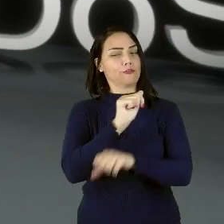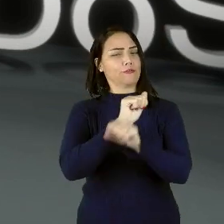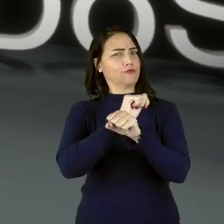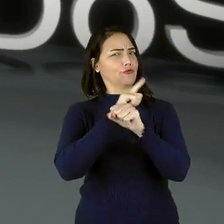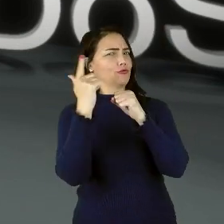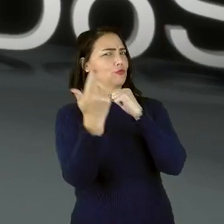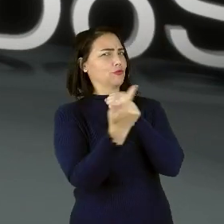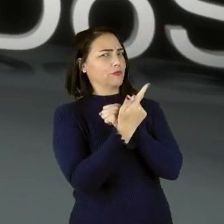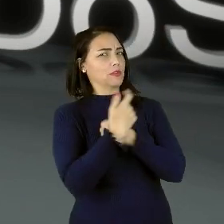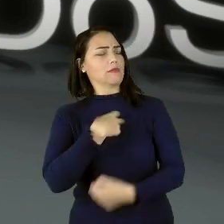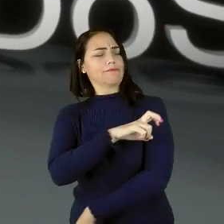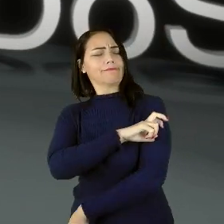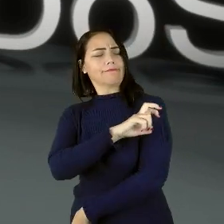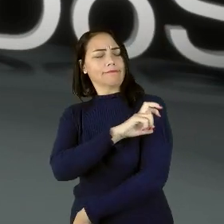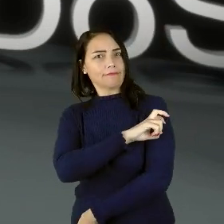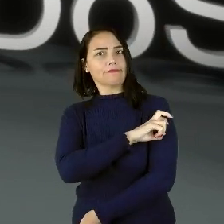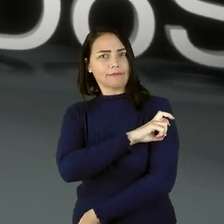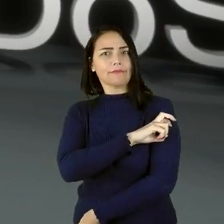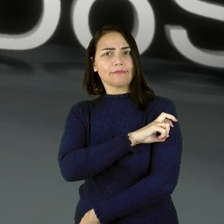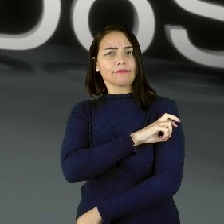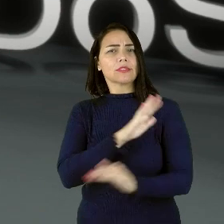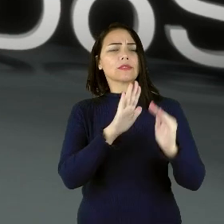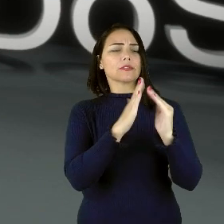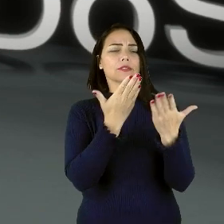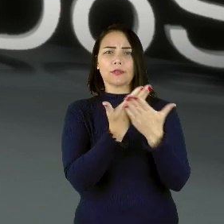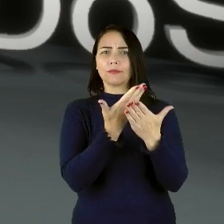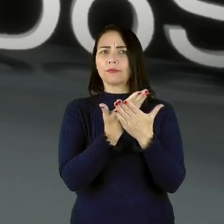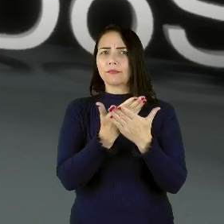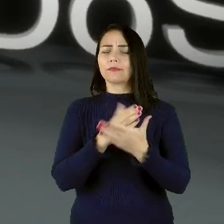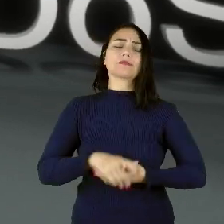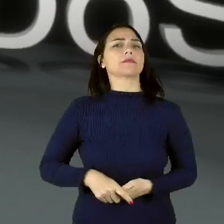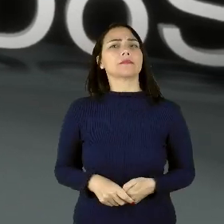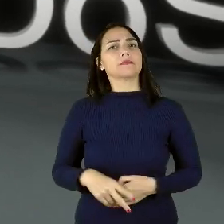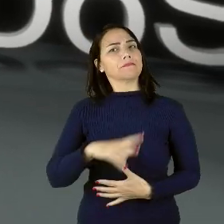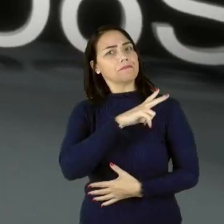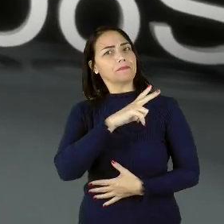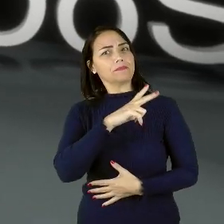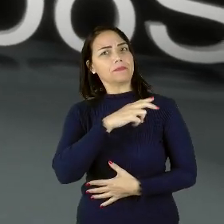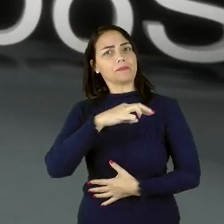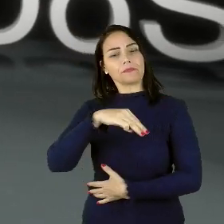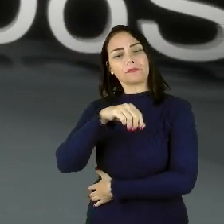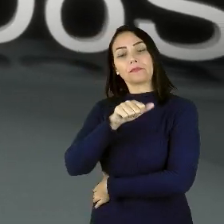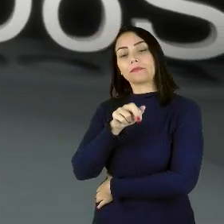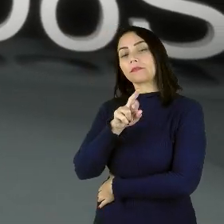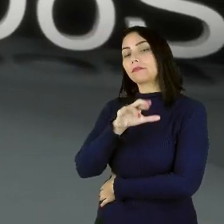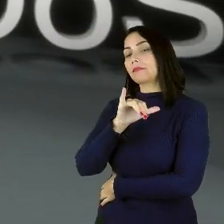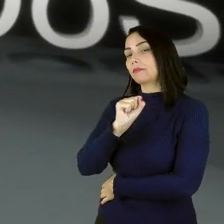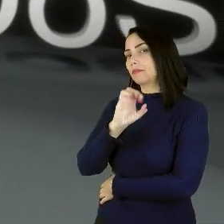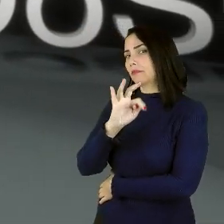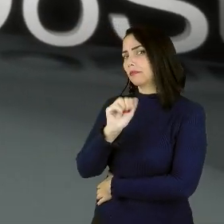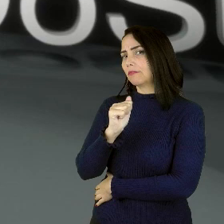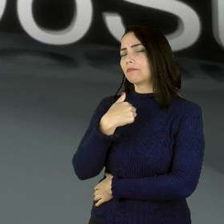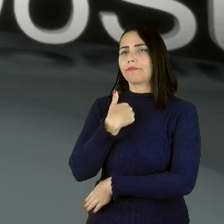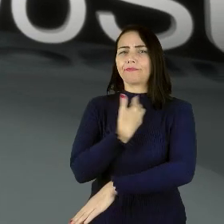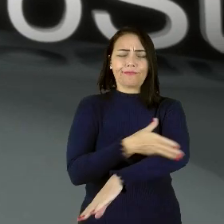geografia, na 5ª série, um irmão marista, o irmão Renato. Tenho o hábito de subir